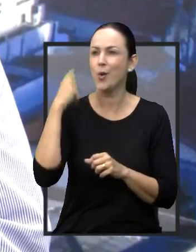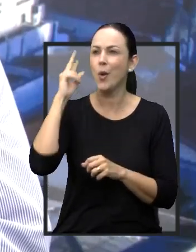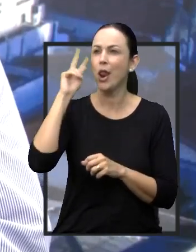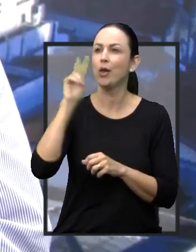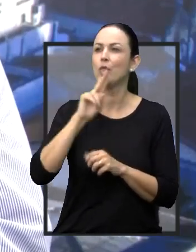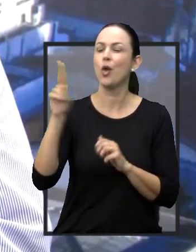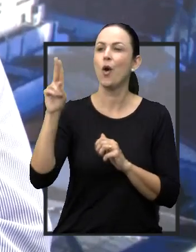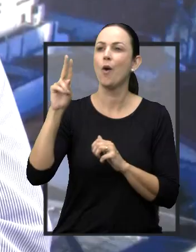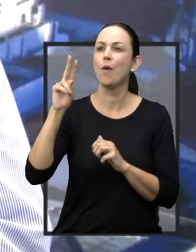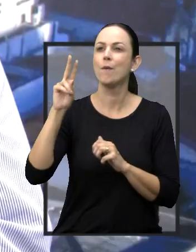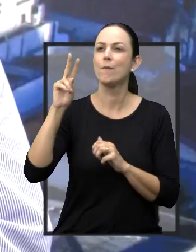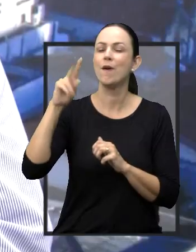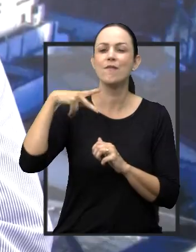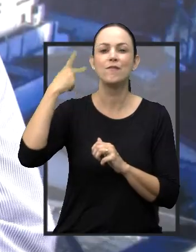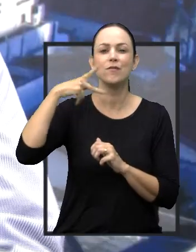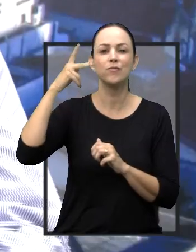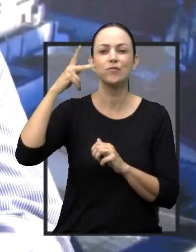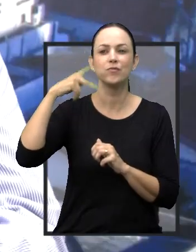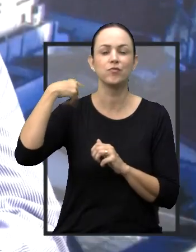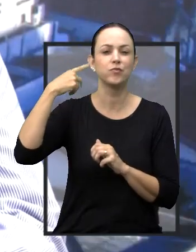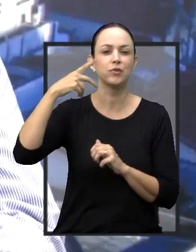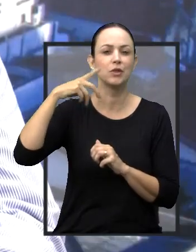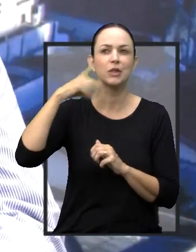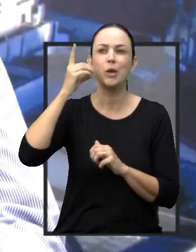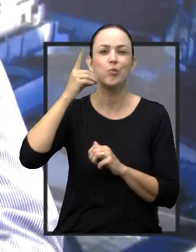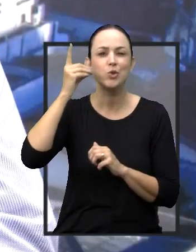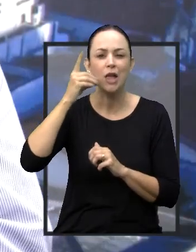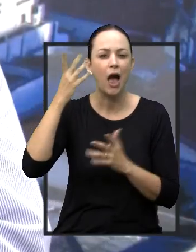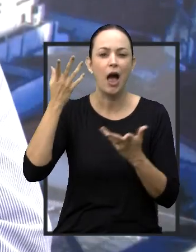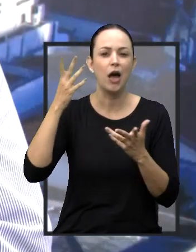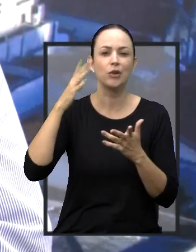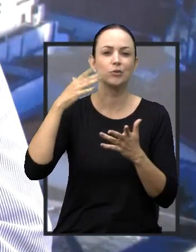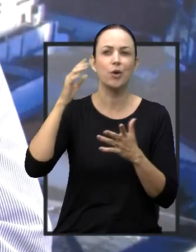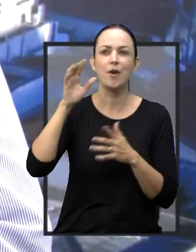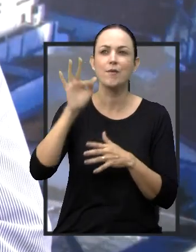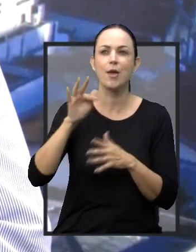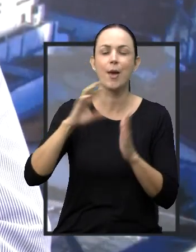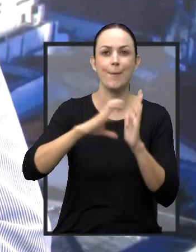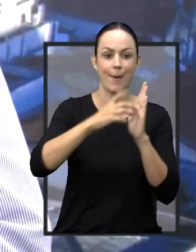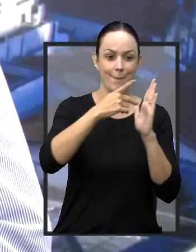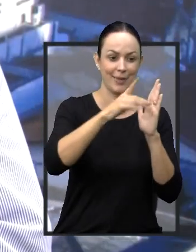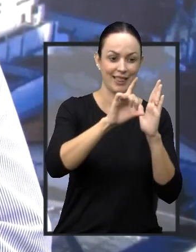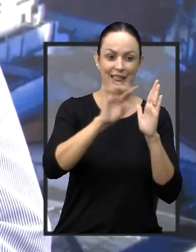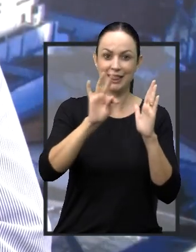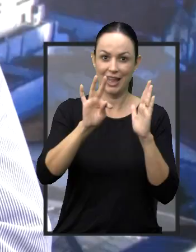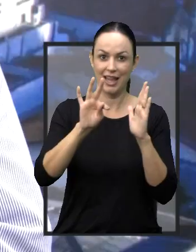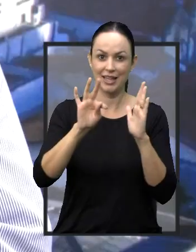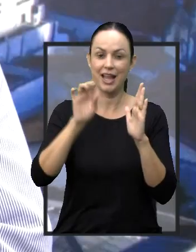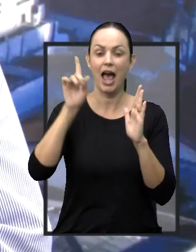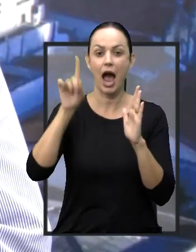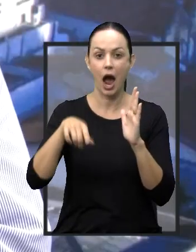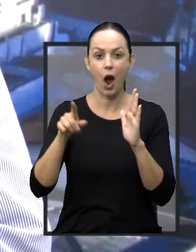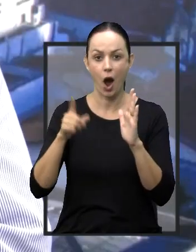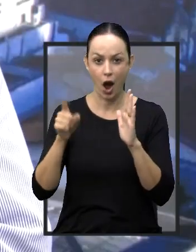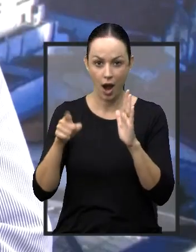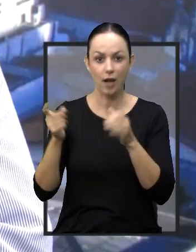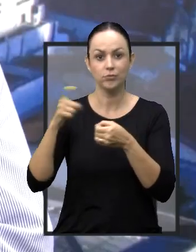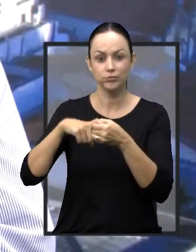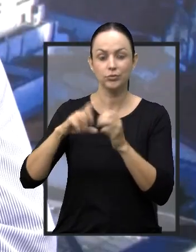que ele é candidato, é deputado estadual ou federal pelo PDT, e agora ele se filiou ao